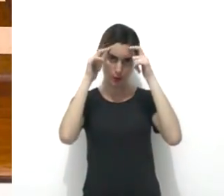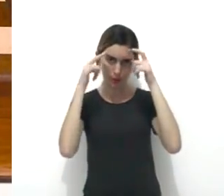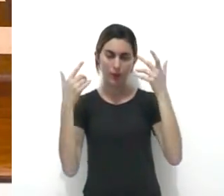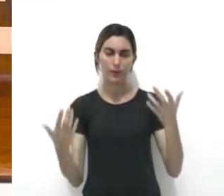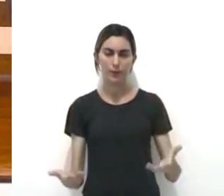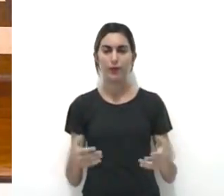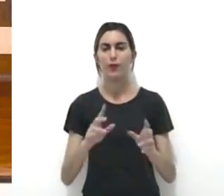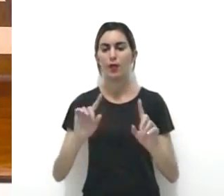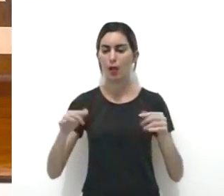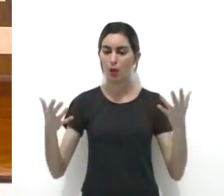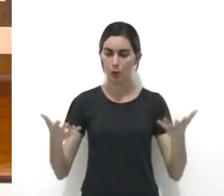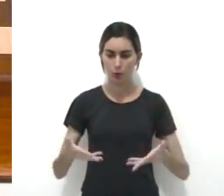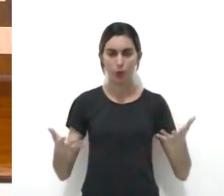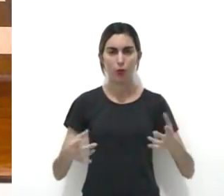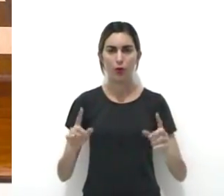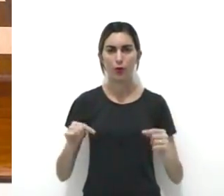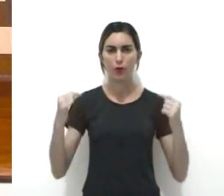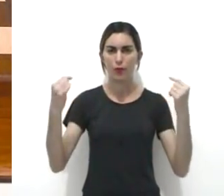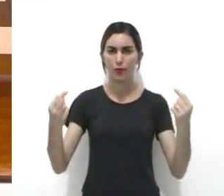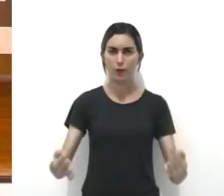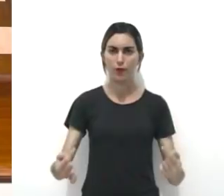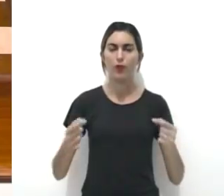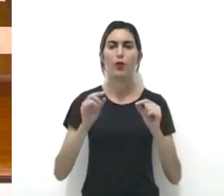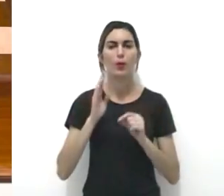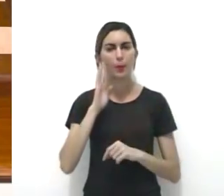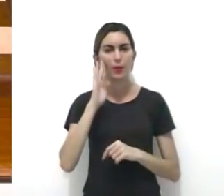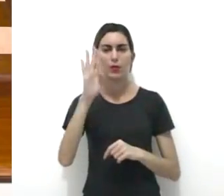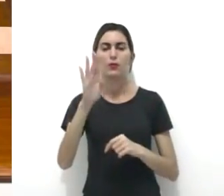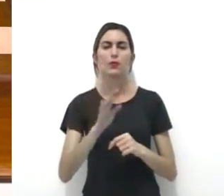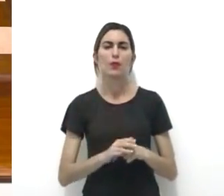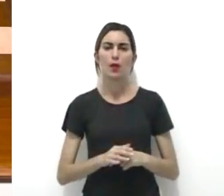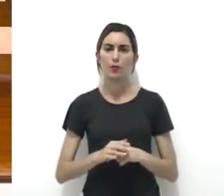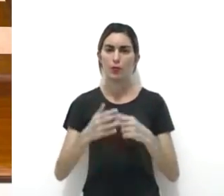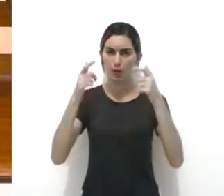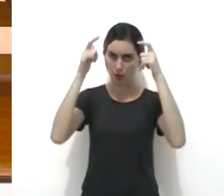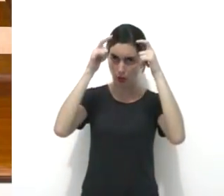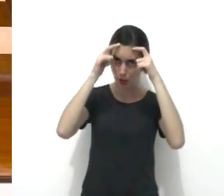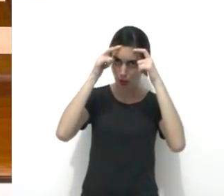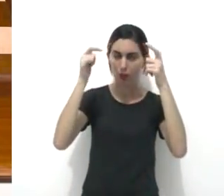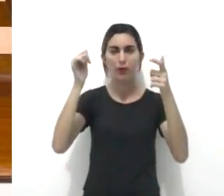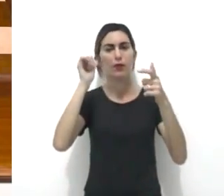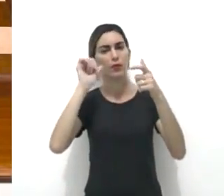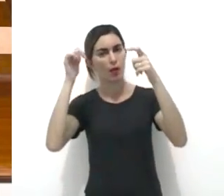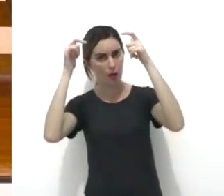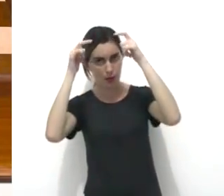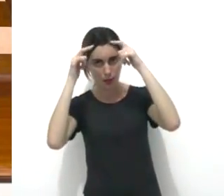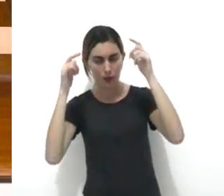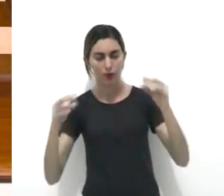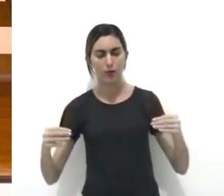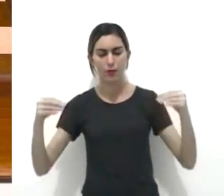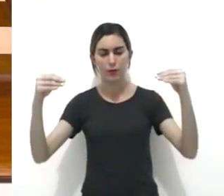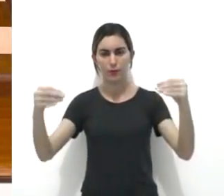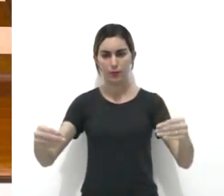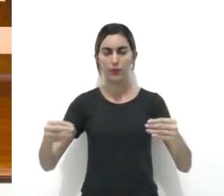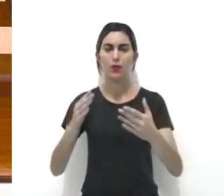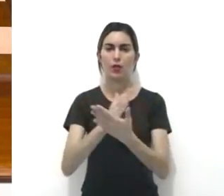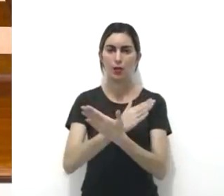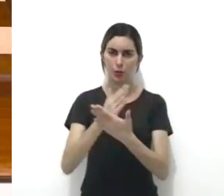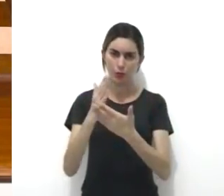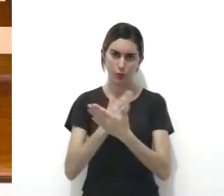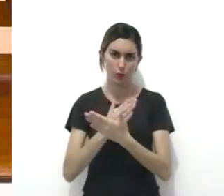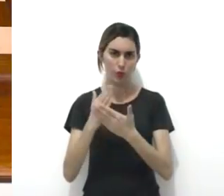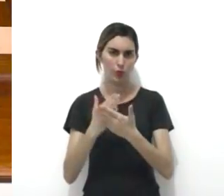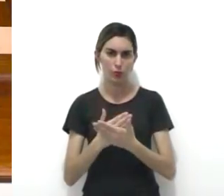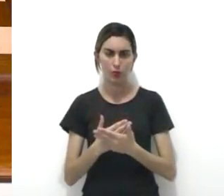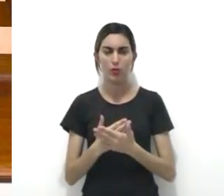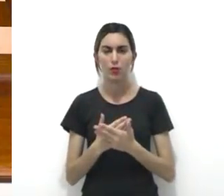rainha. E agora eu venho com as peças principais do jogo, o rei e a rainha. Alguns